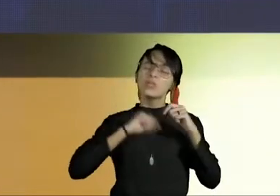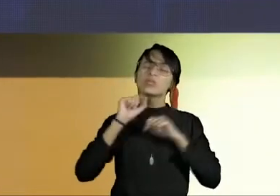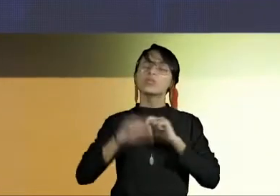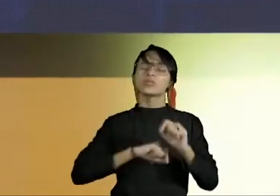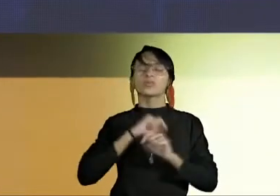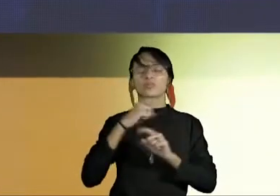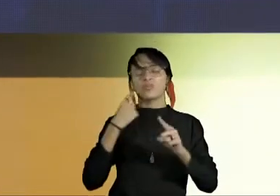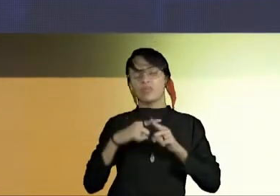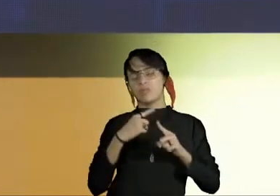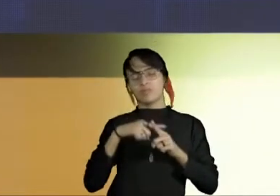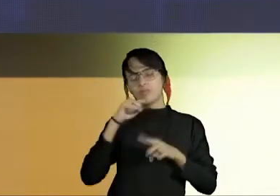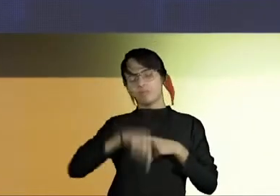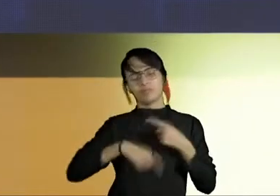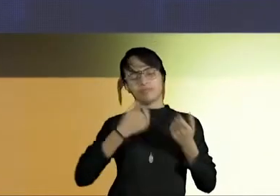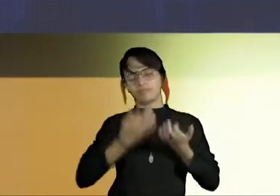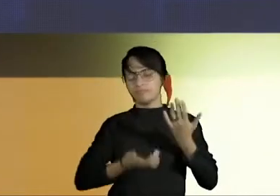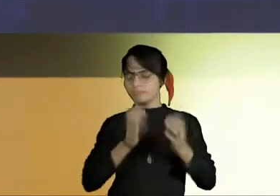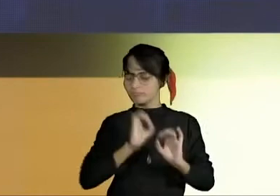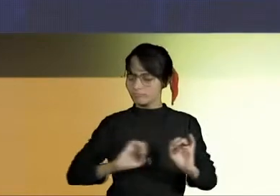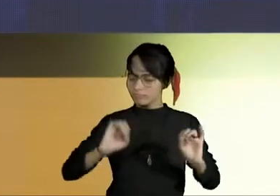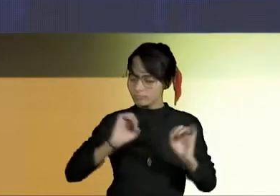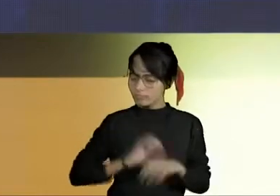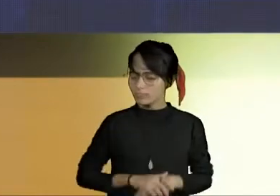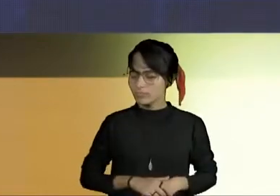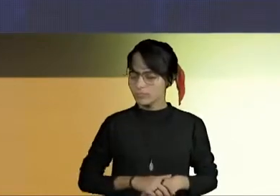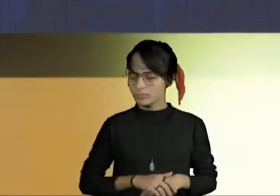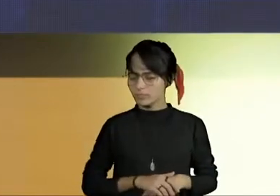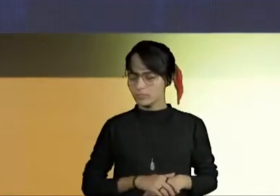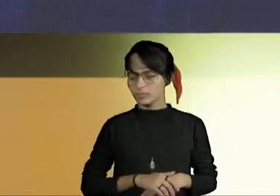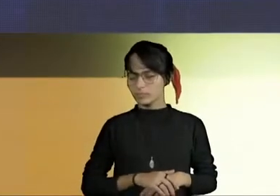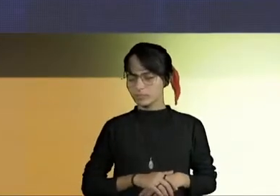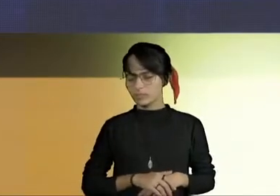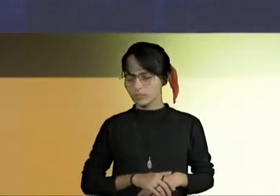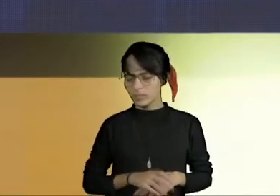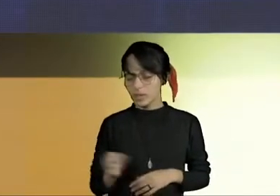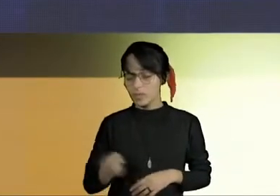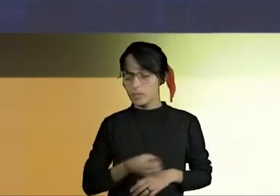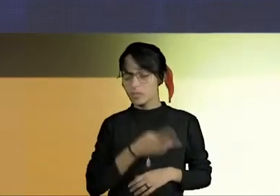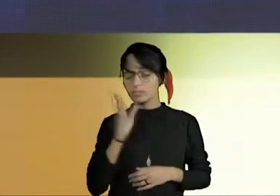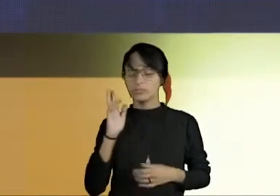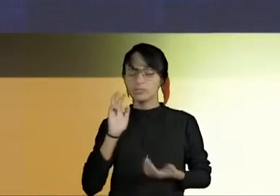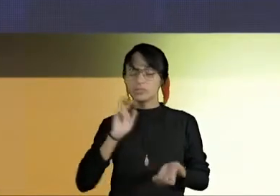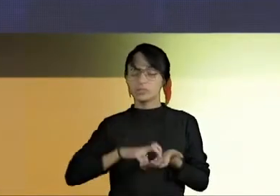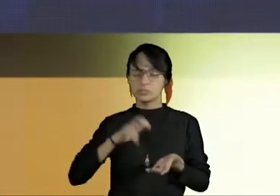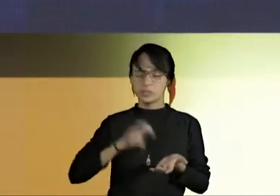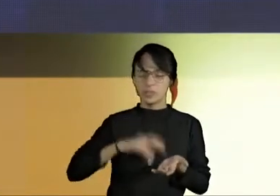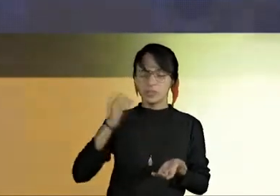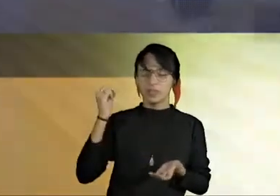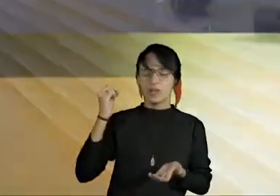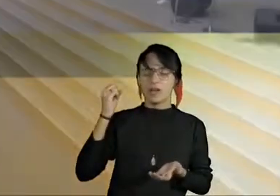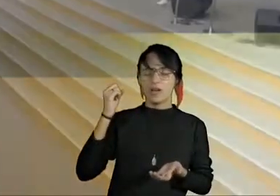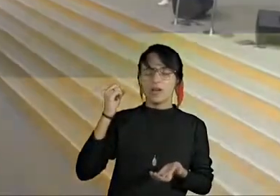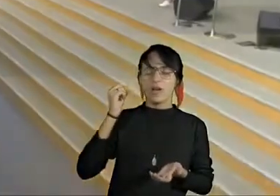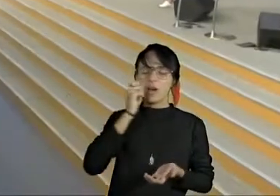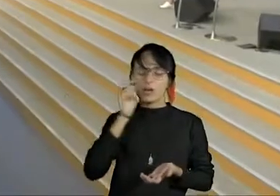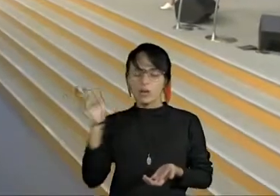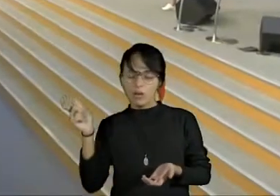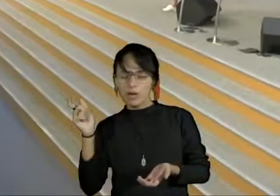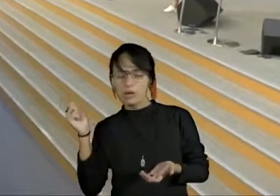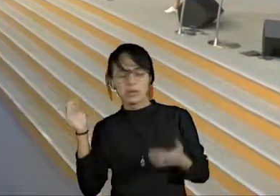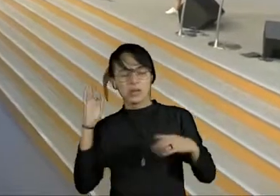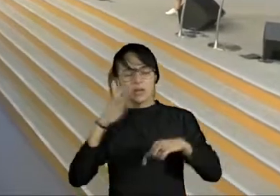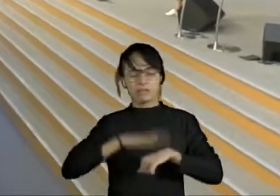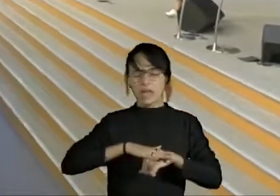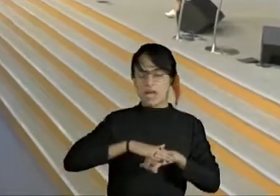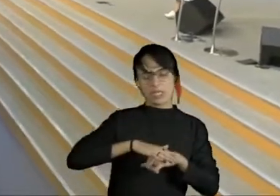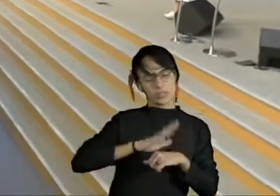sermos consumidos, Deus. Quantos levantam pela manhã e à tarde já não são. Mas nesta